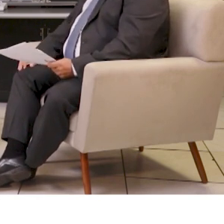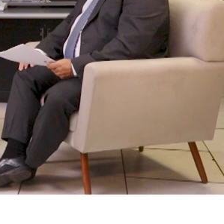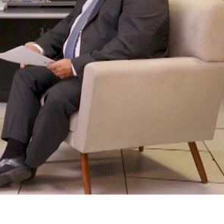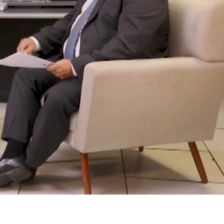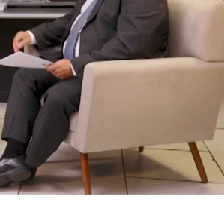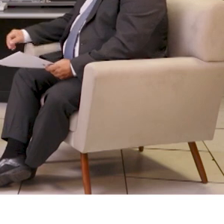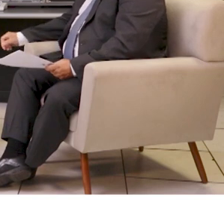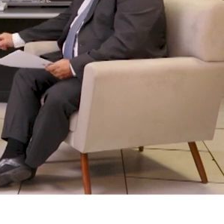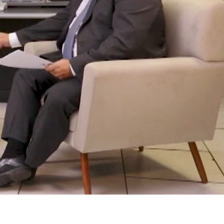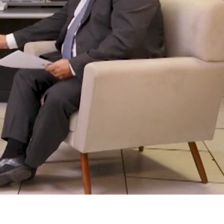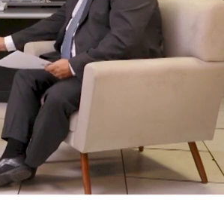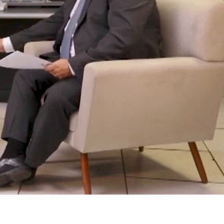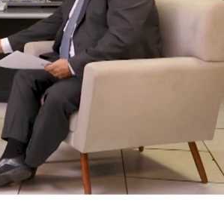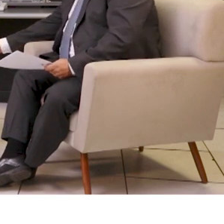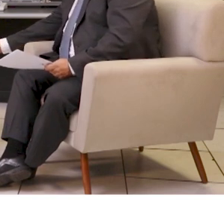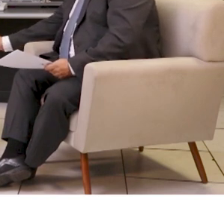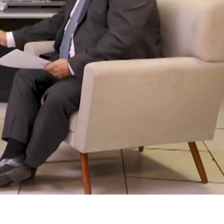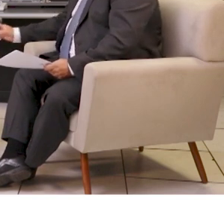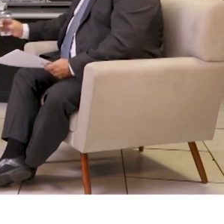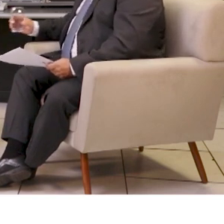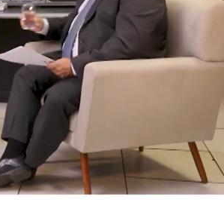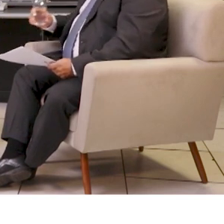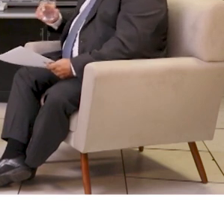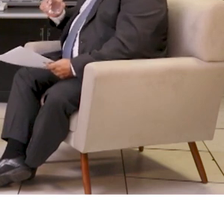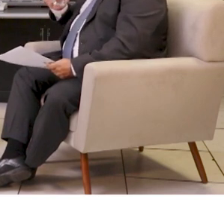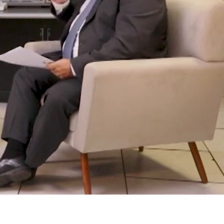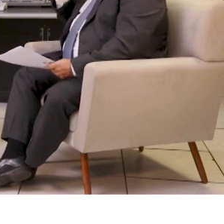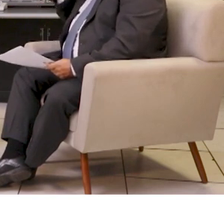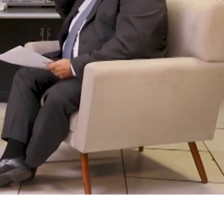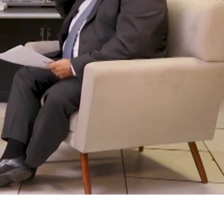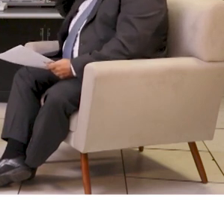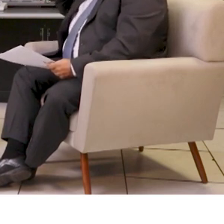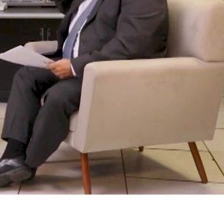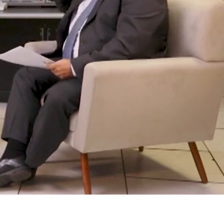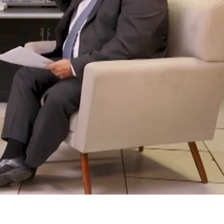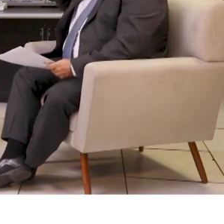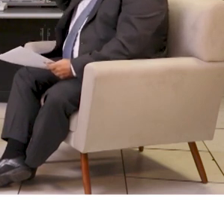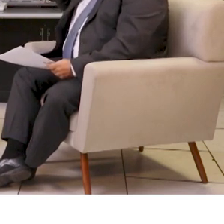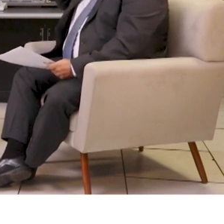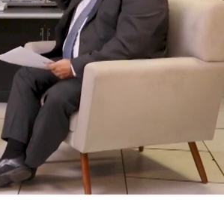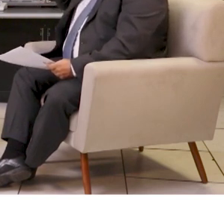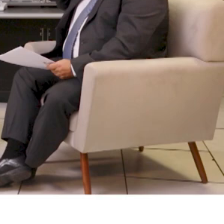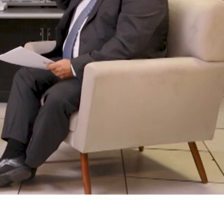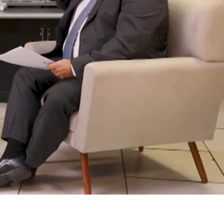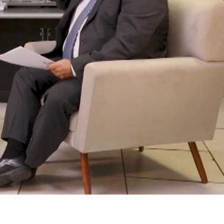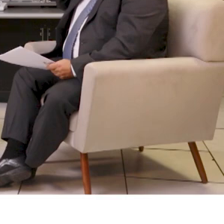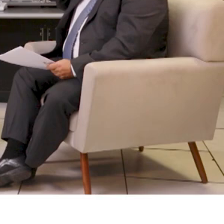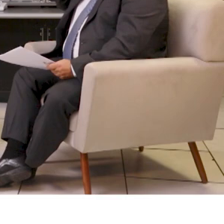We'll be right back.